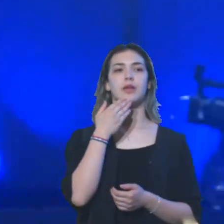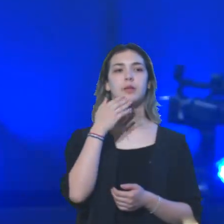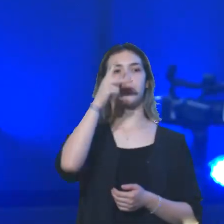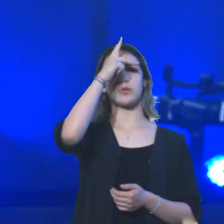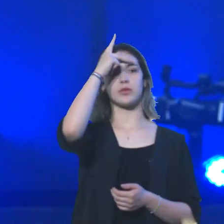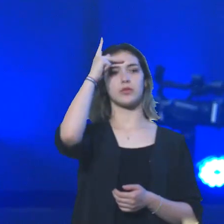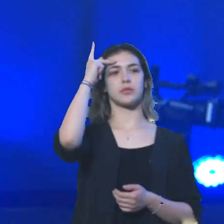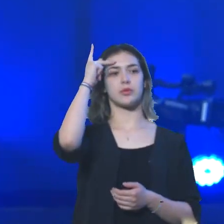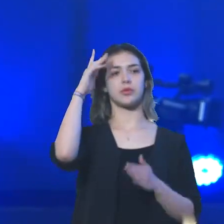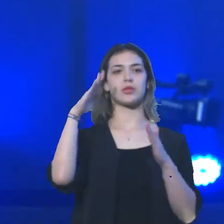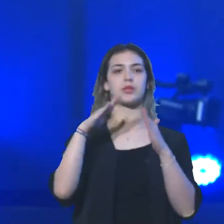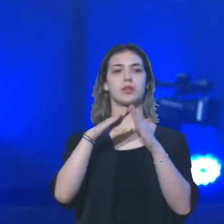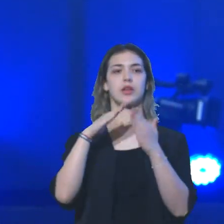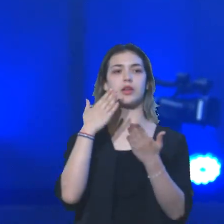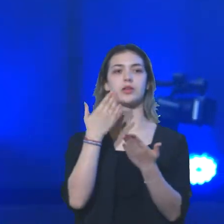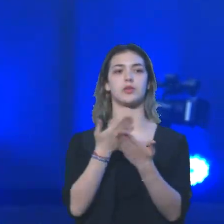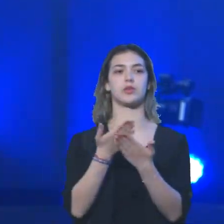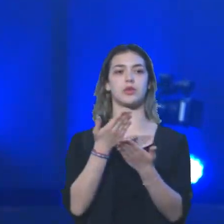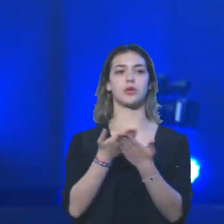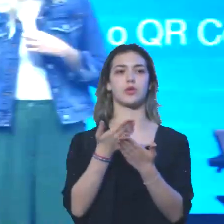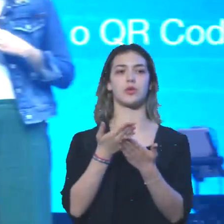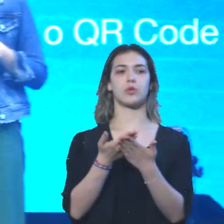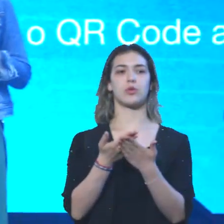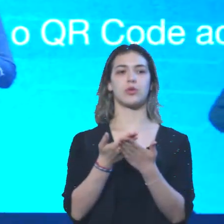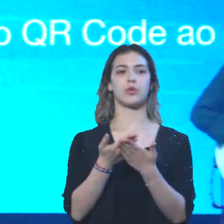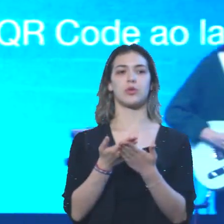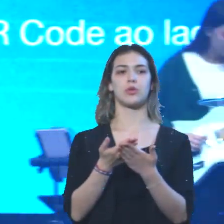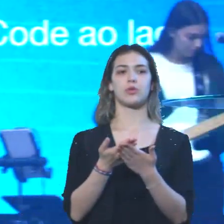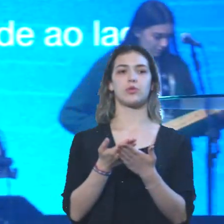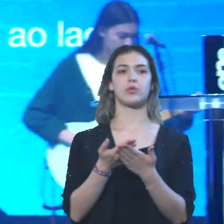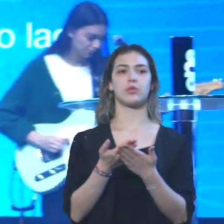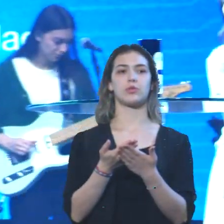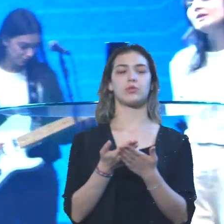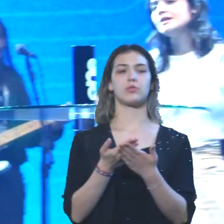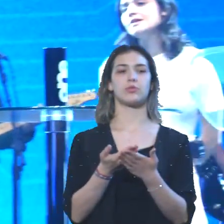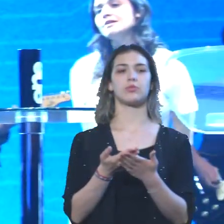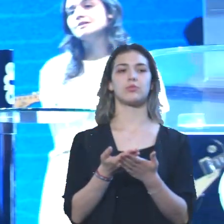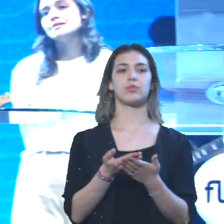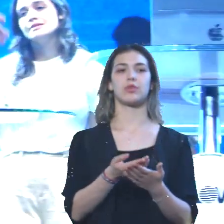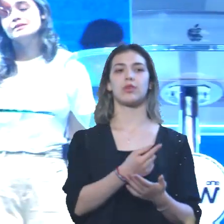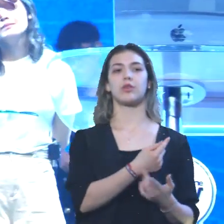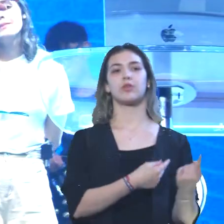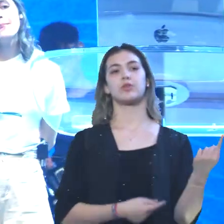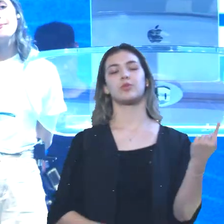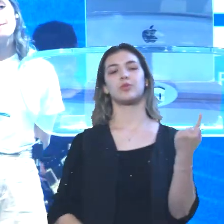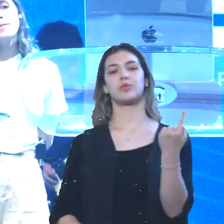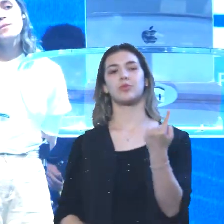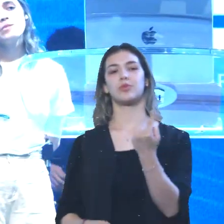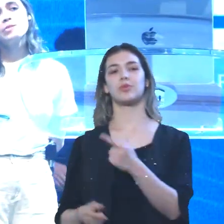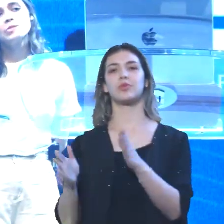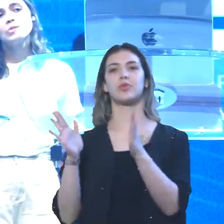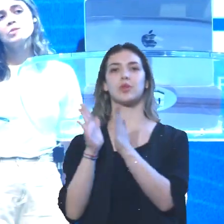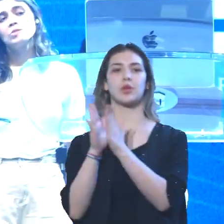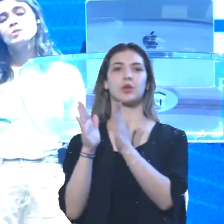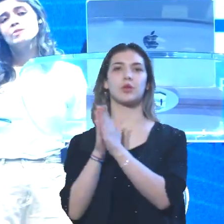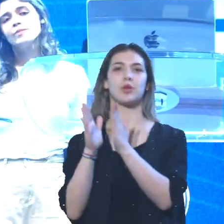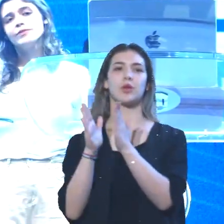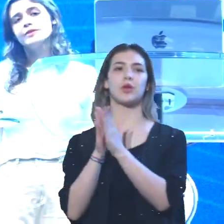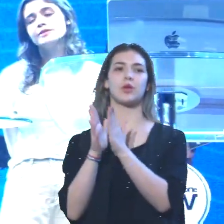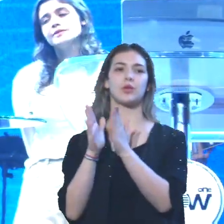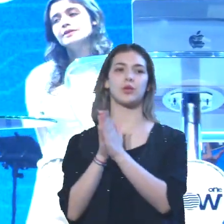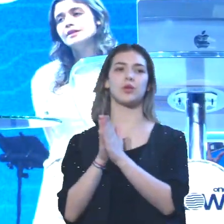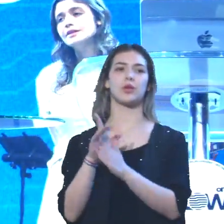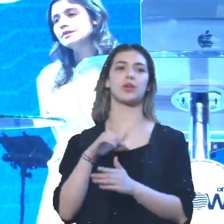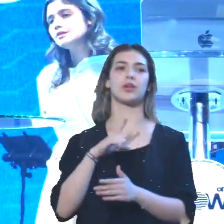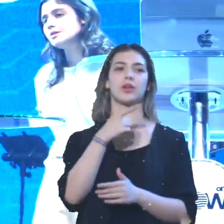aqui, meninos e meninas, já vem aqui para frente já, para você já grudar aqui, ó. Tem bastante menino aqui, ó. Cadê o